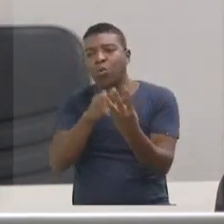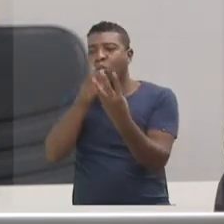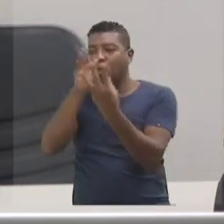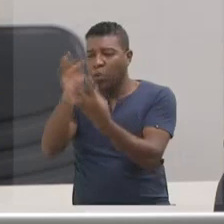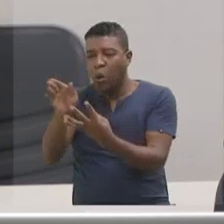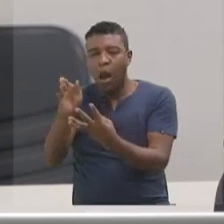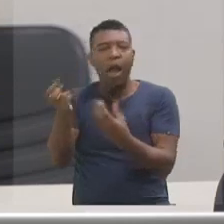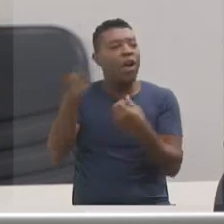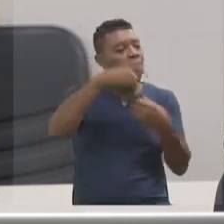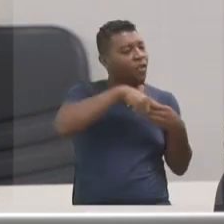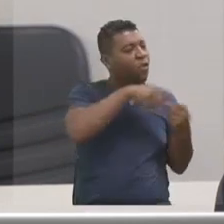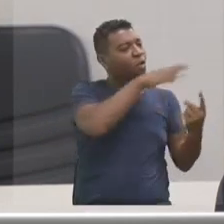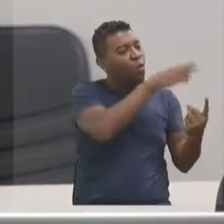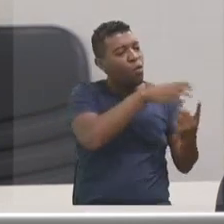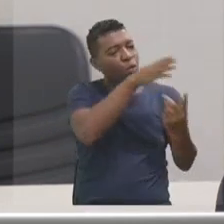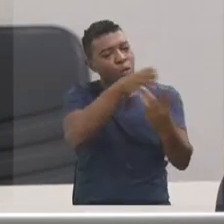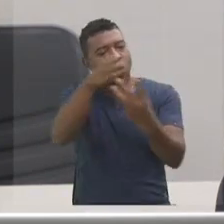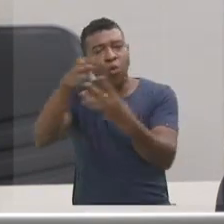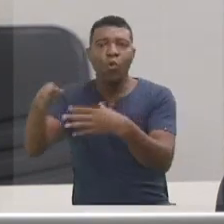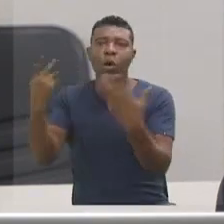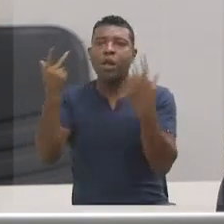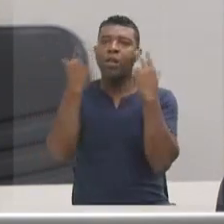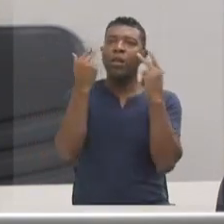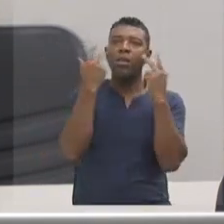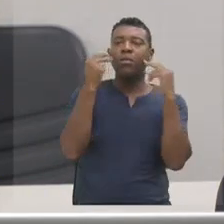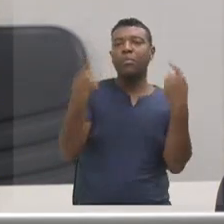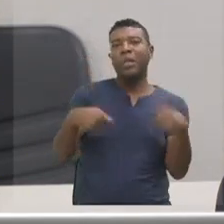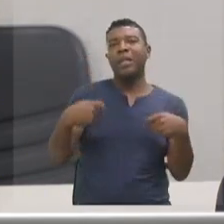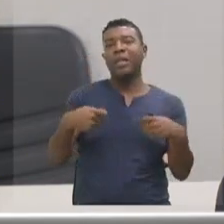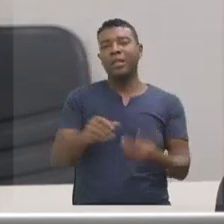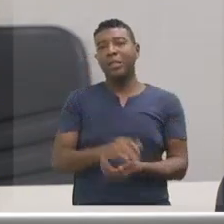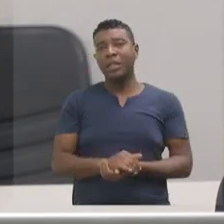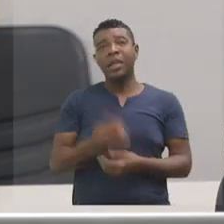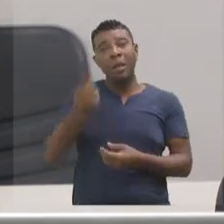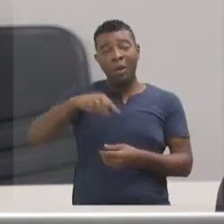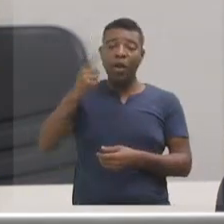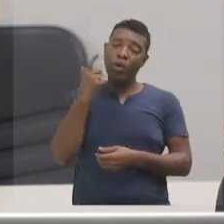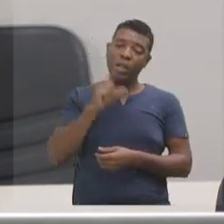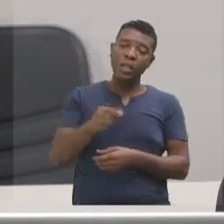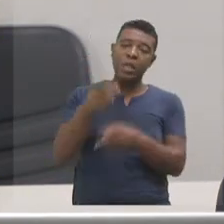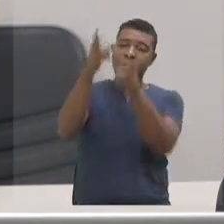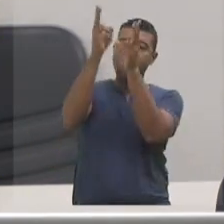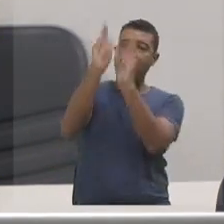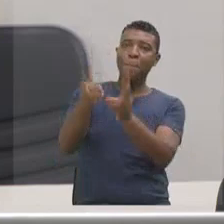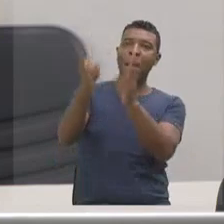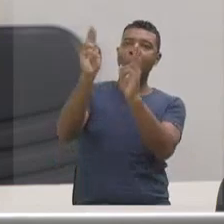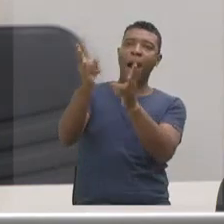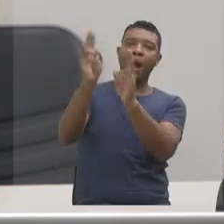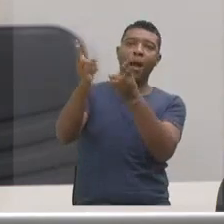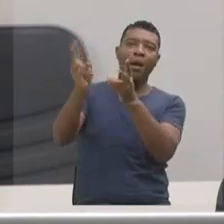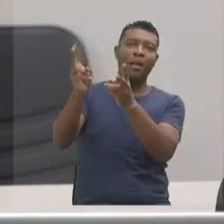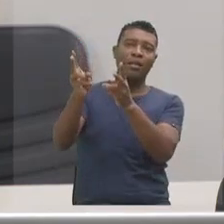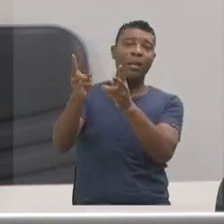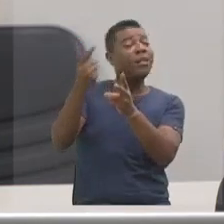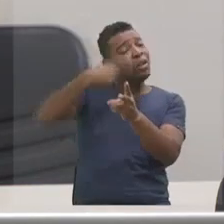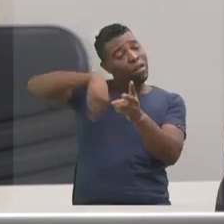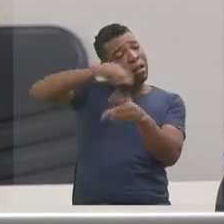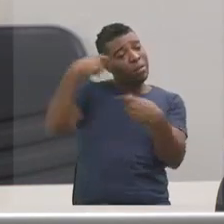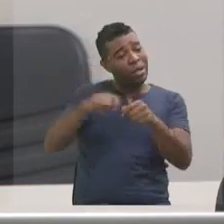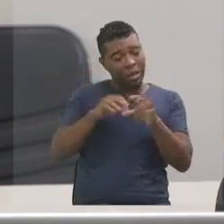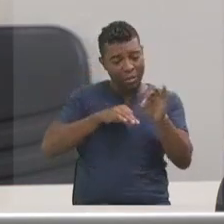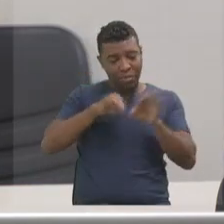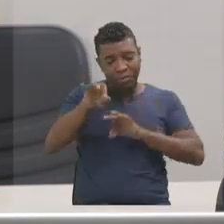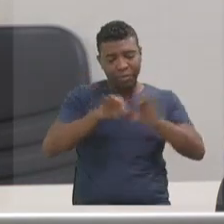de uma numa prevalência cada vez maior estar preparado para isso então é um compromisso